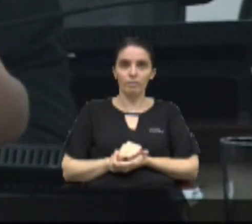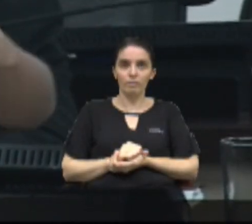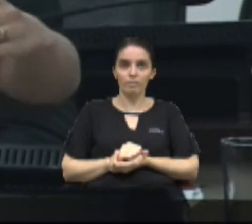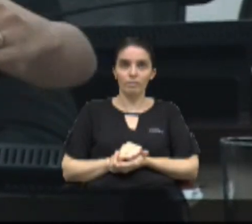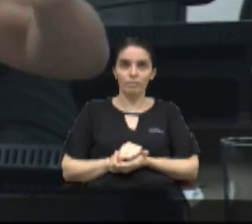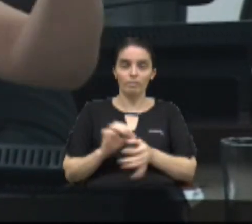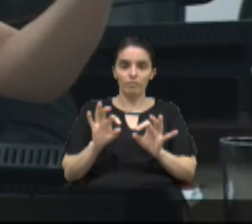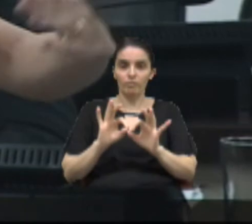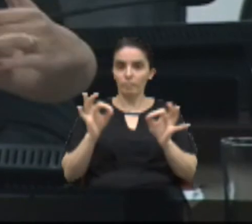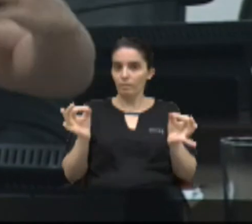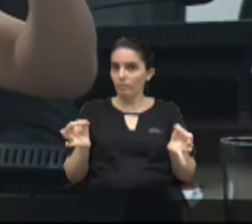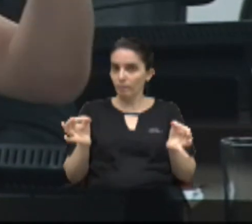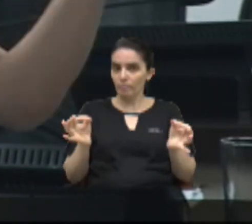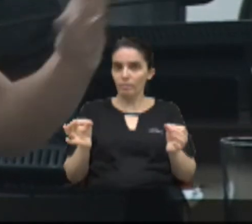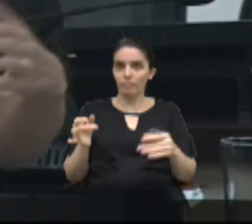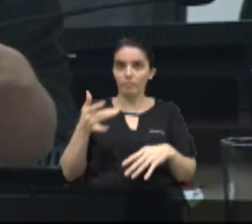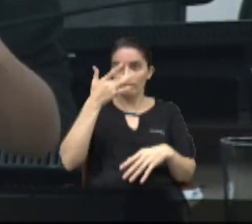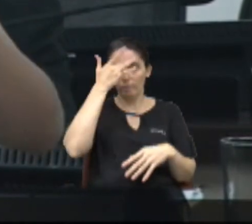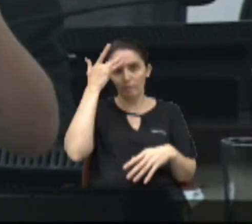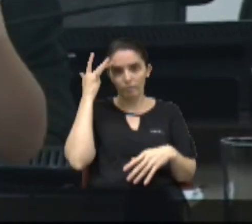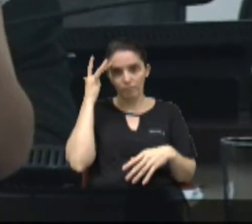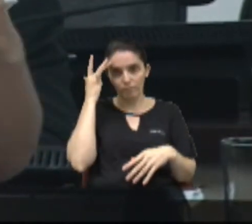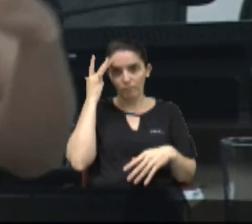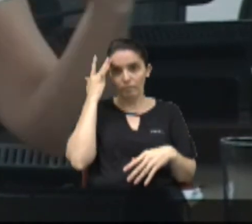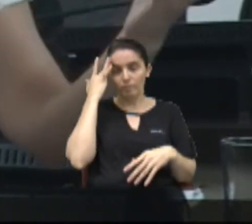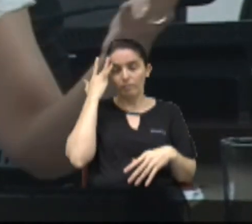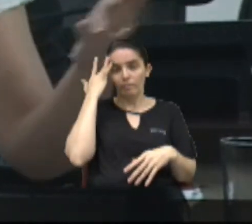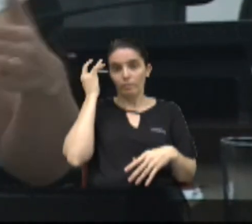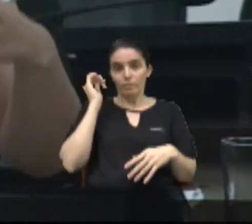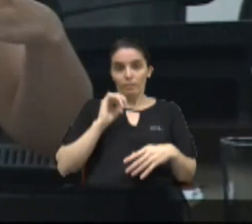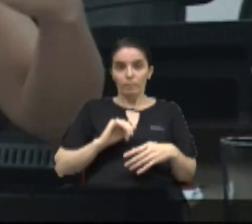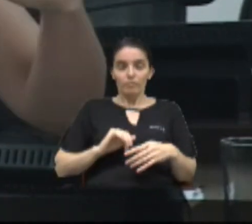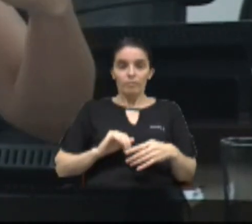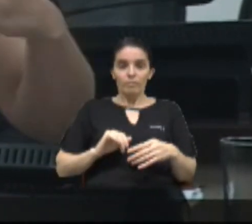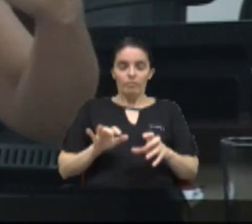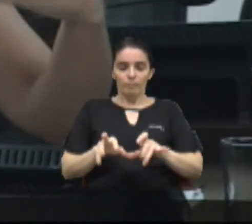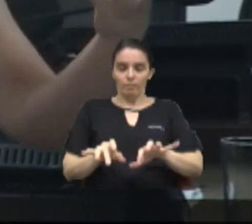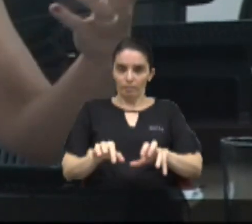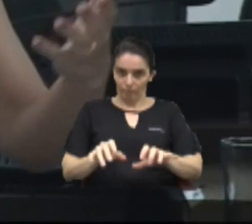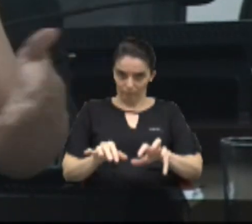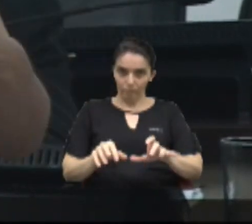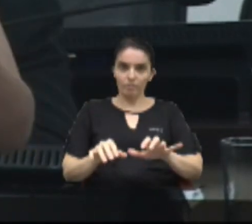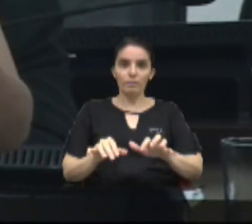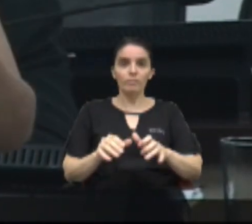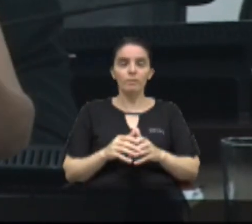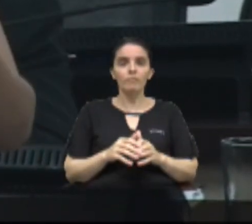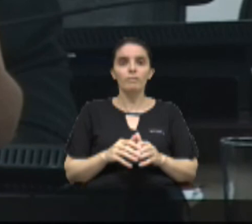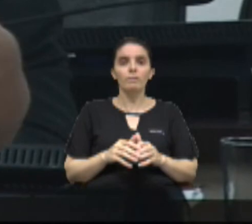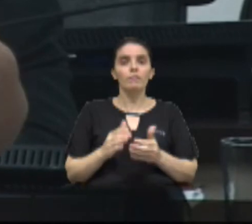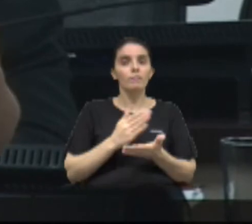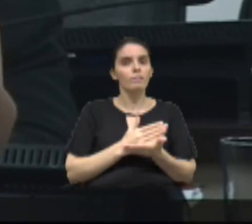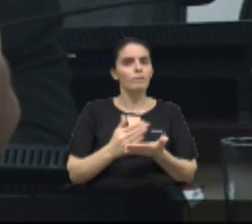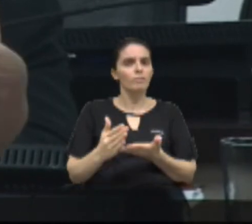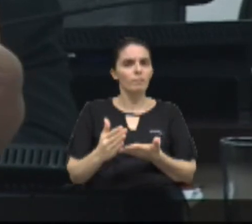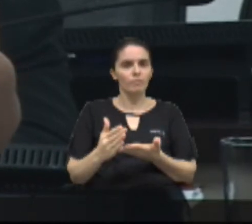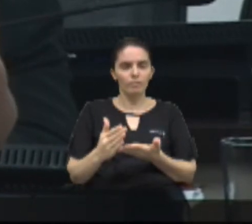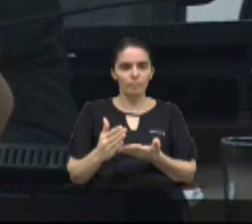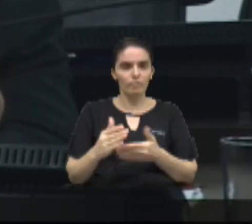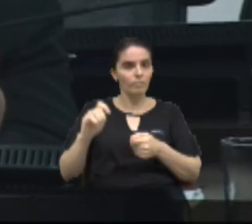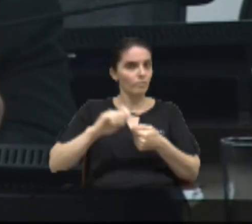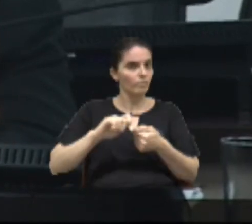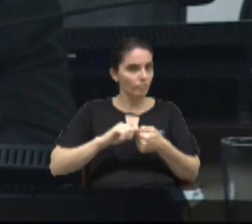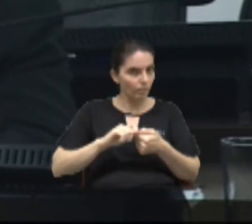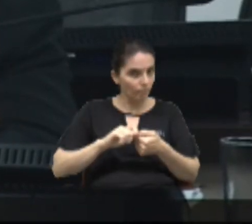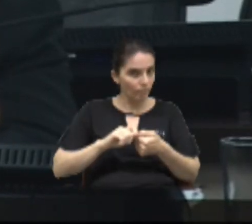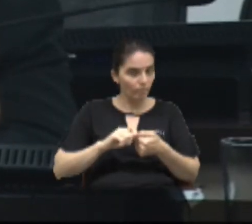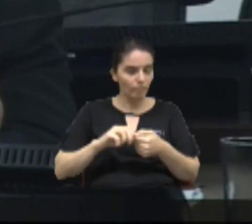Simplesmente, o pessoal de informática, analistas de sistemas e o pessoal dessas áreas, desses desdobramentos dessas áreas, começou a fazer algo de